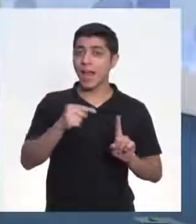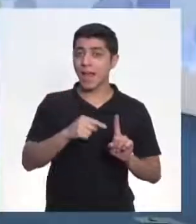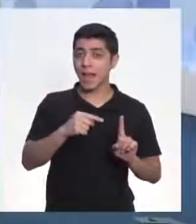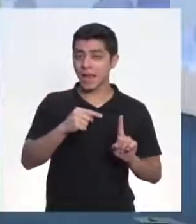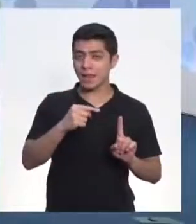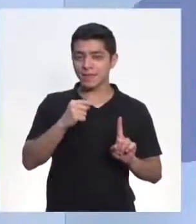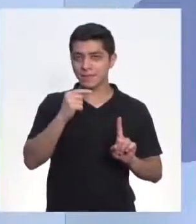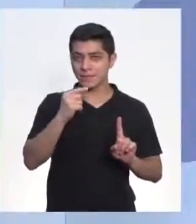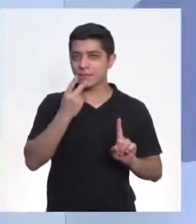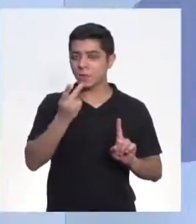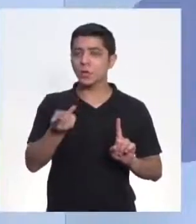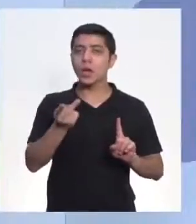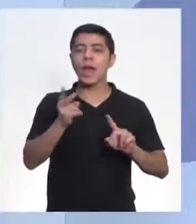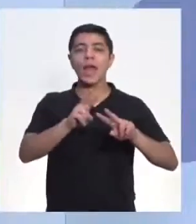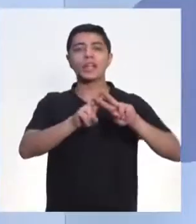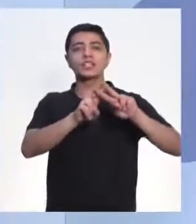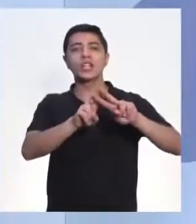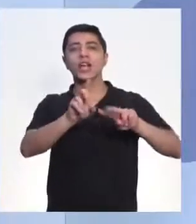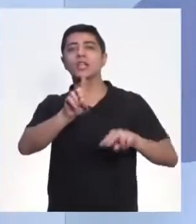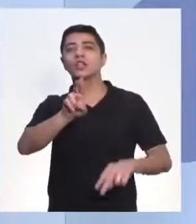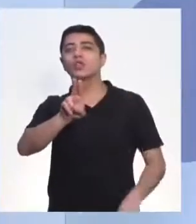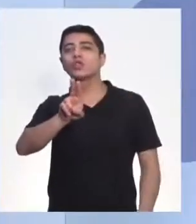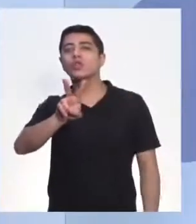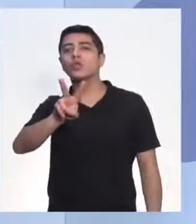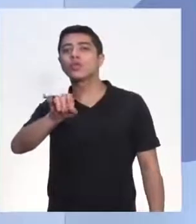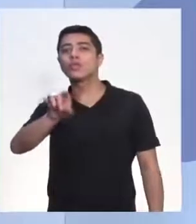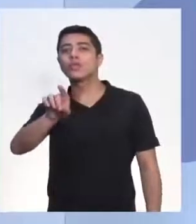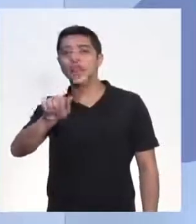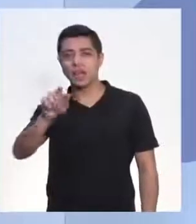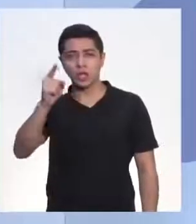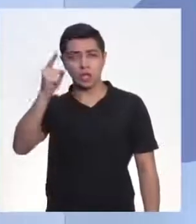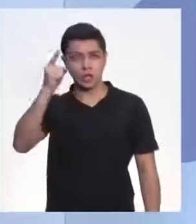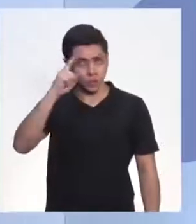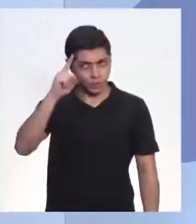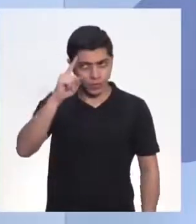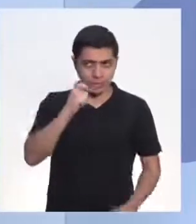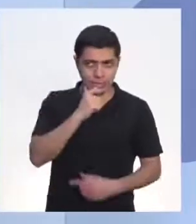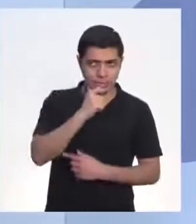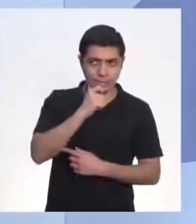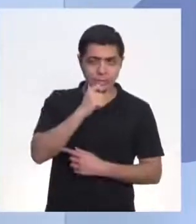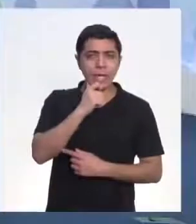ó. Como eu posso achar a fração partindo do decimal?